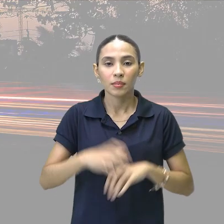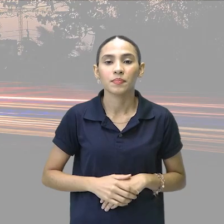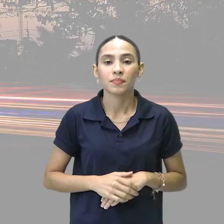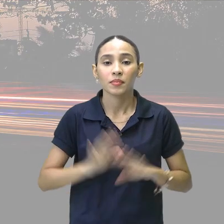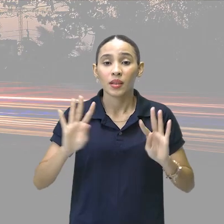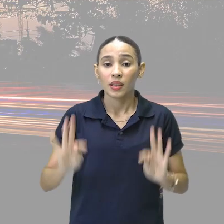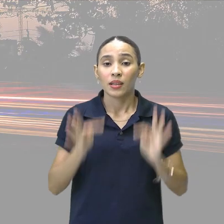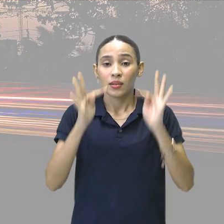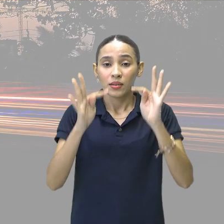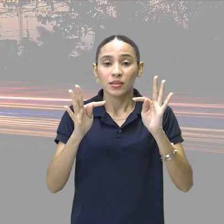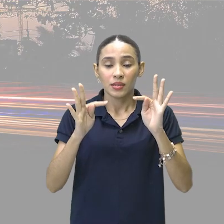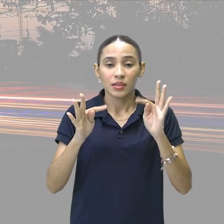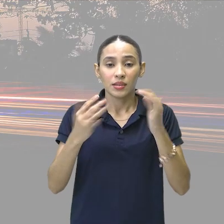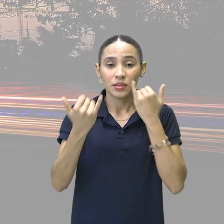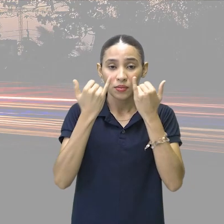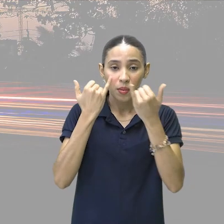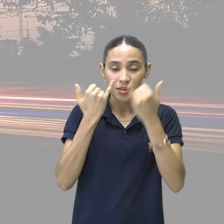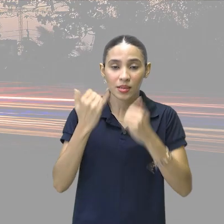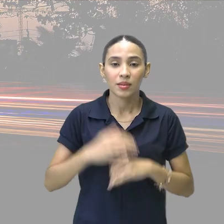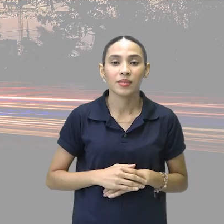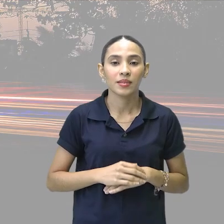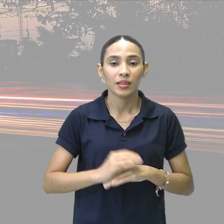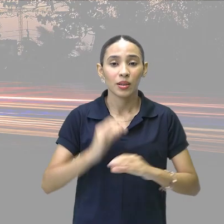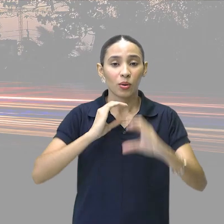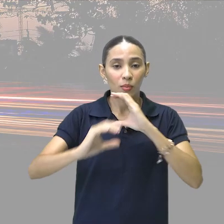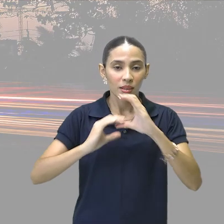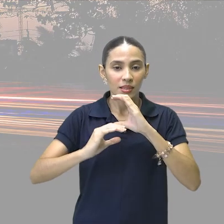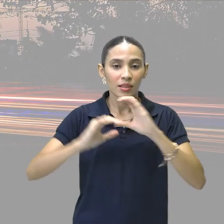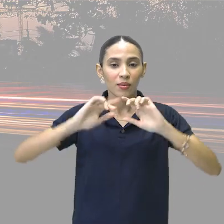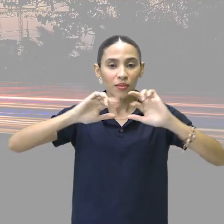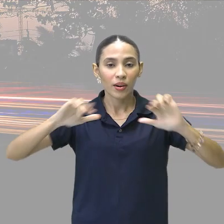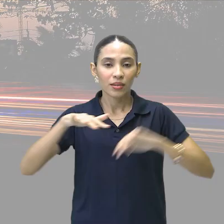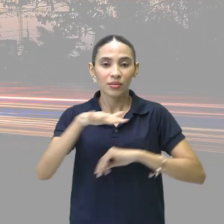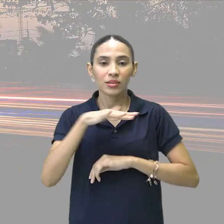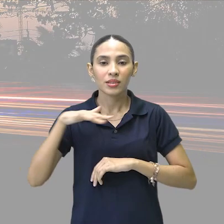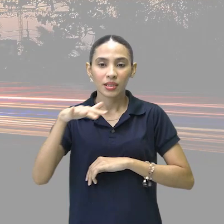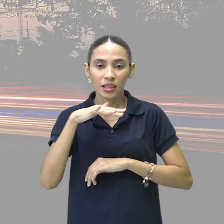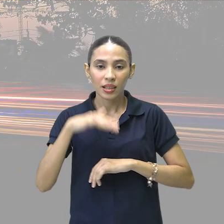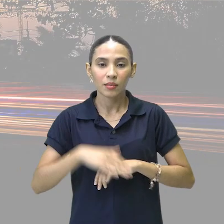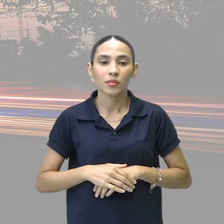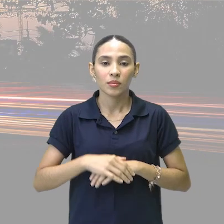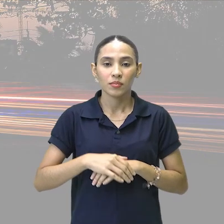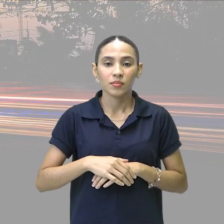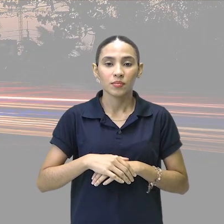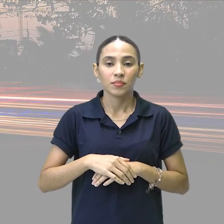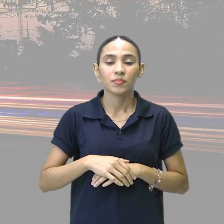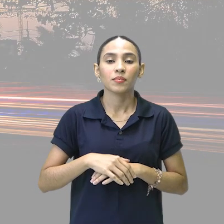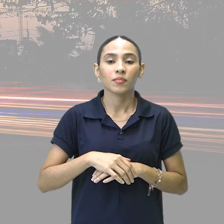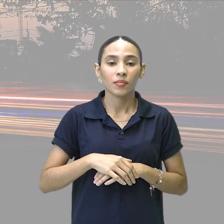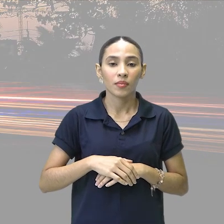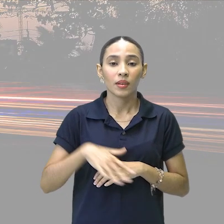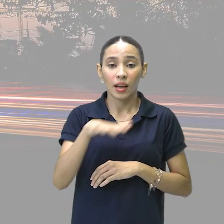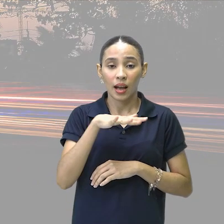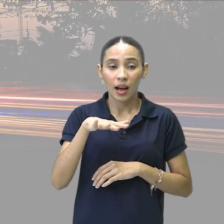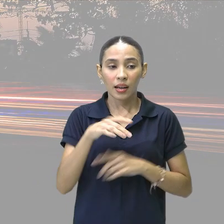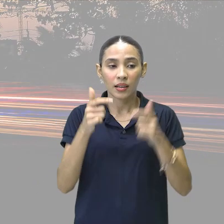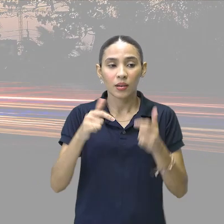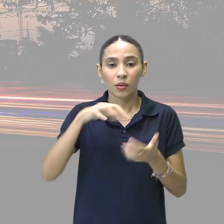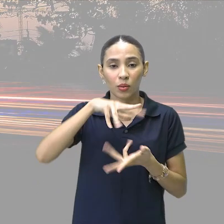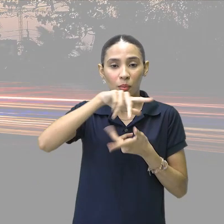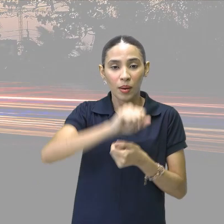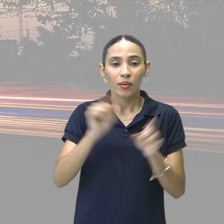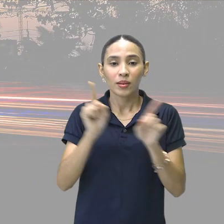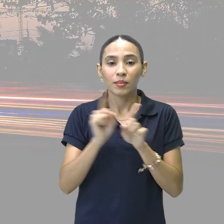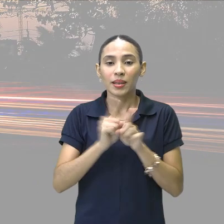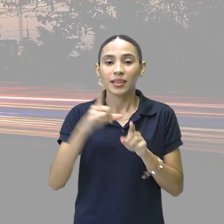as tecnologias digitais da informação e comunicação nos diversos campos e âmbitos globais